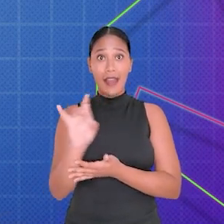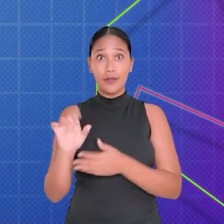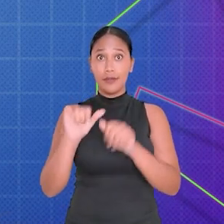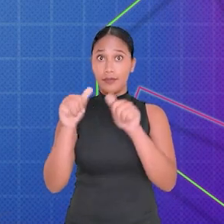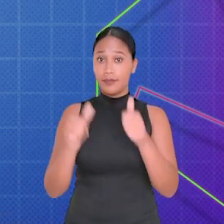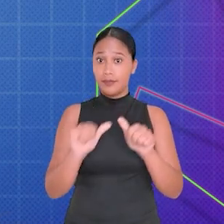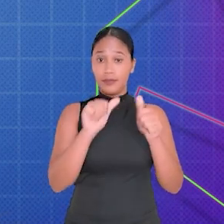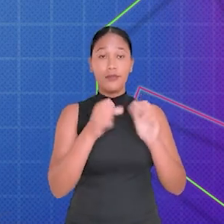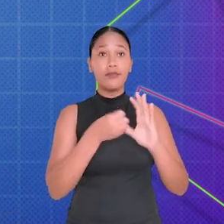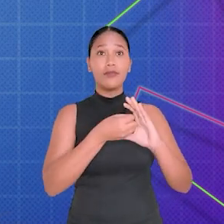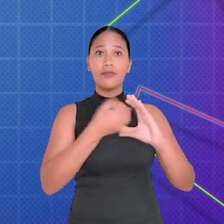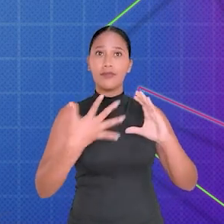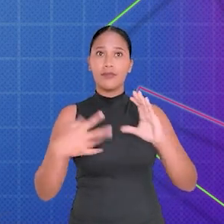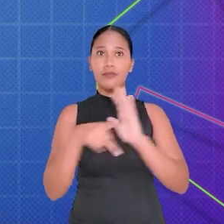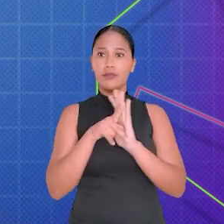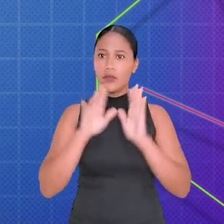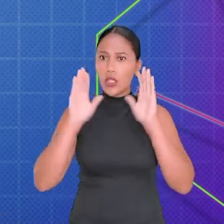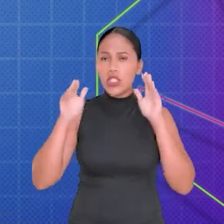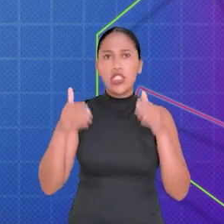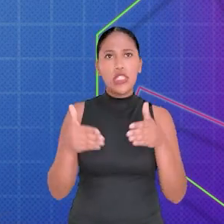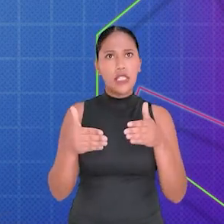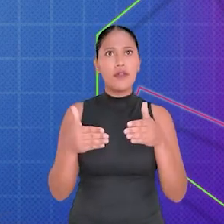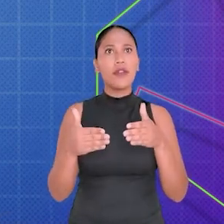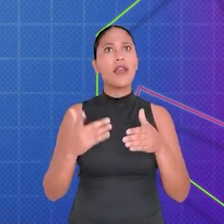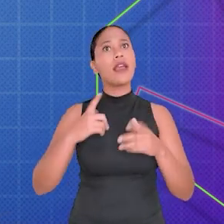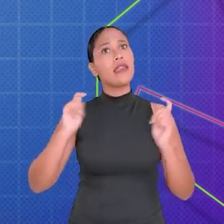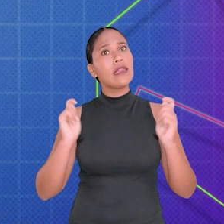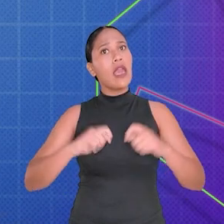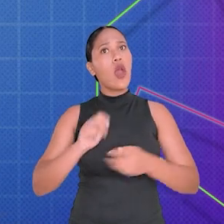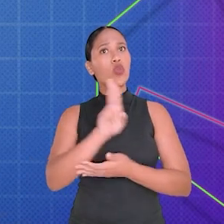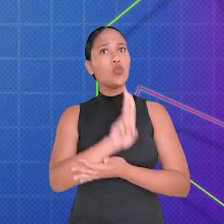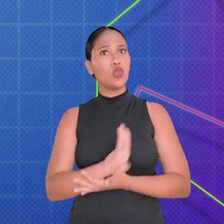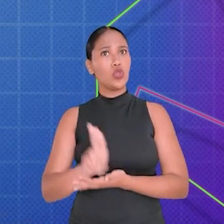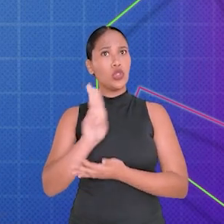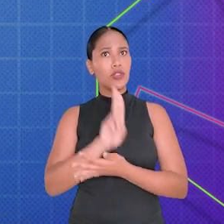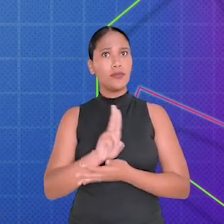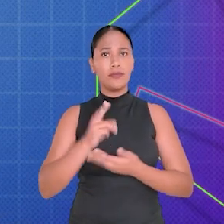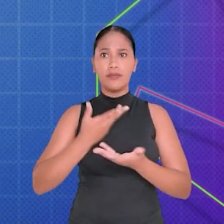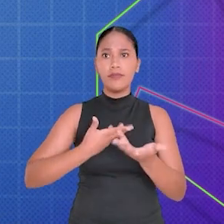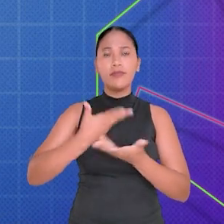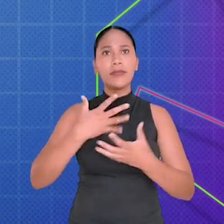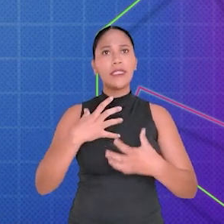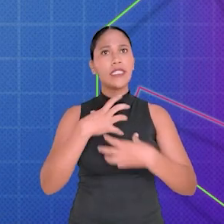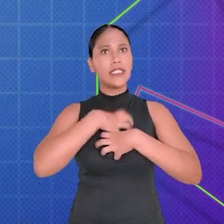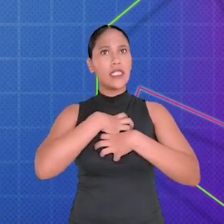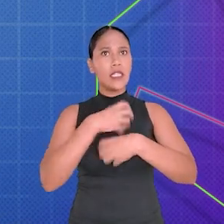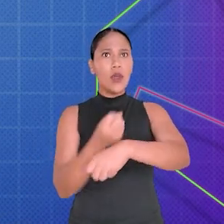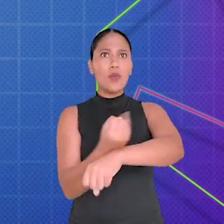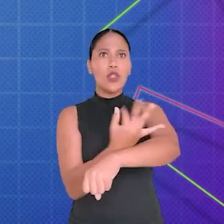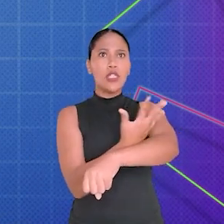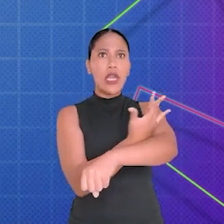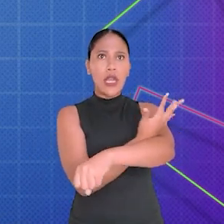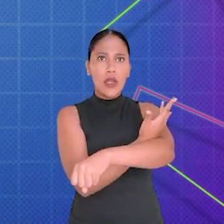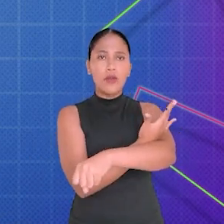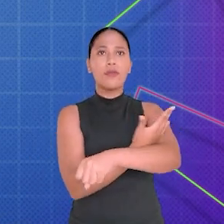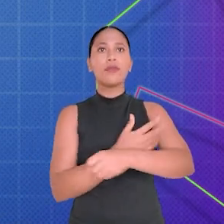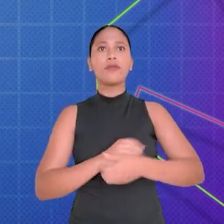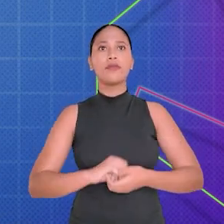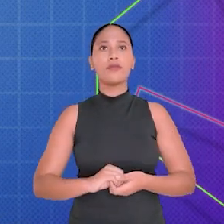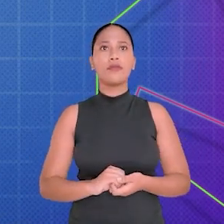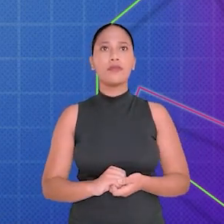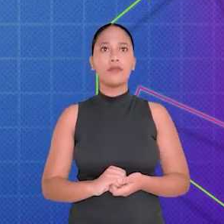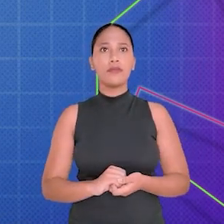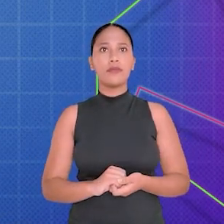jogo. Cada estilo de forma possui características e aplicações específicas que podem ser utilizadas para transmitir